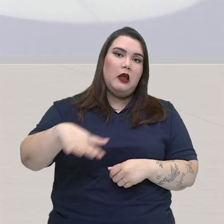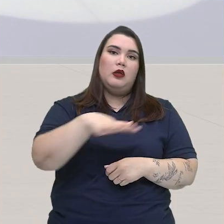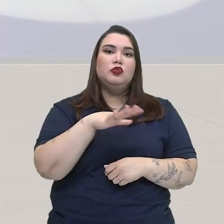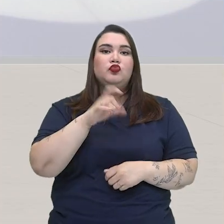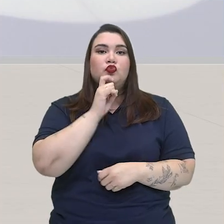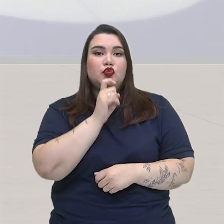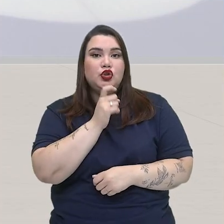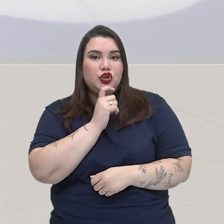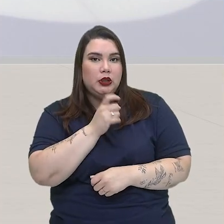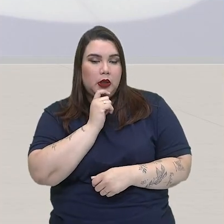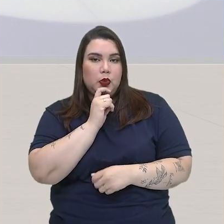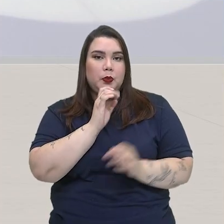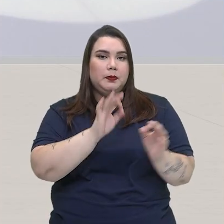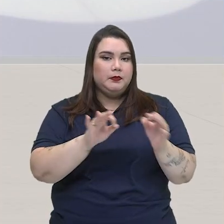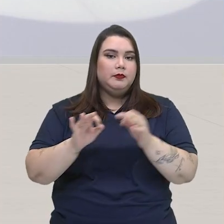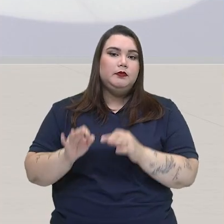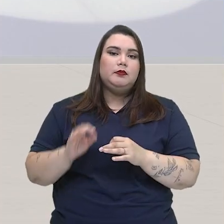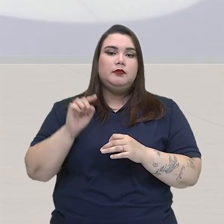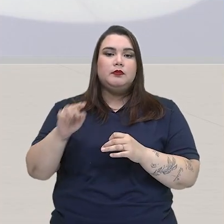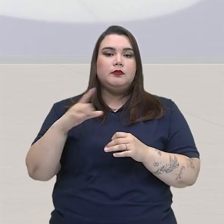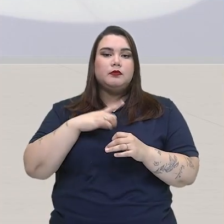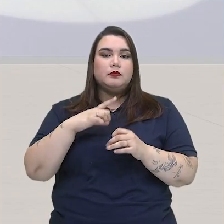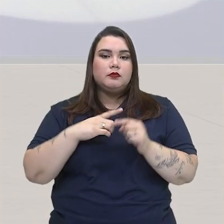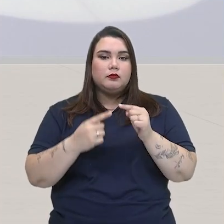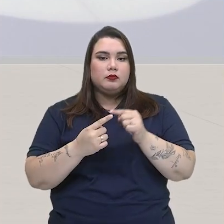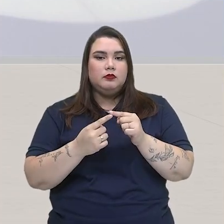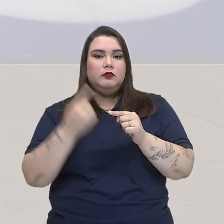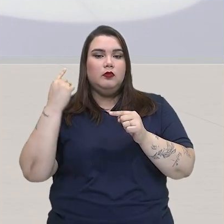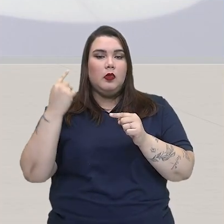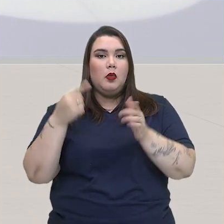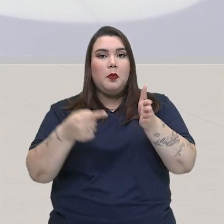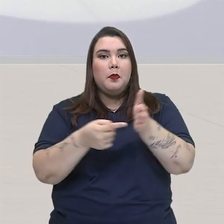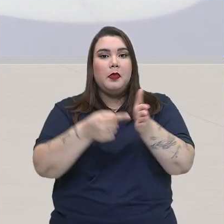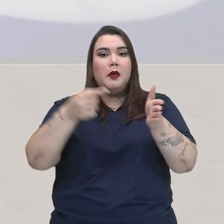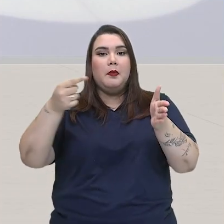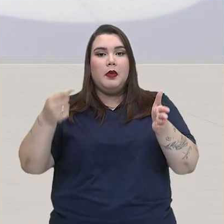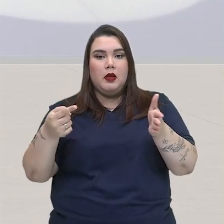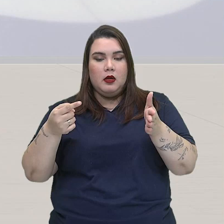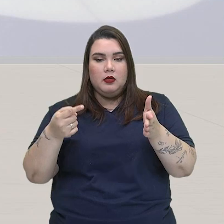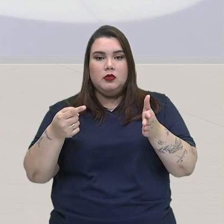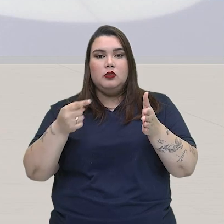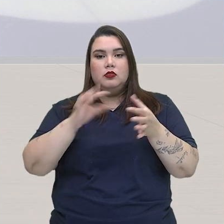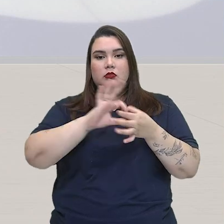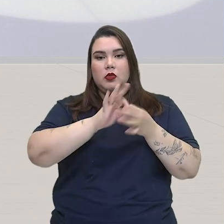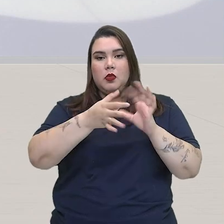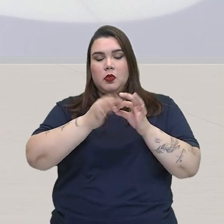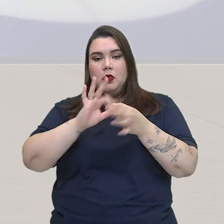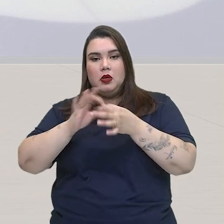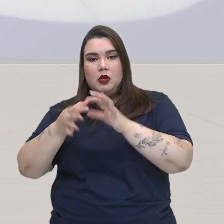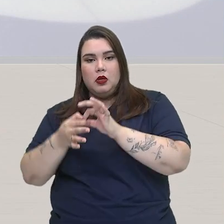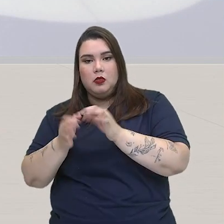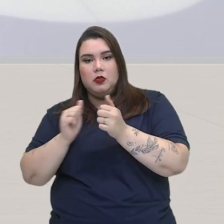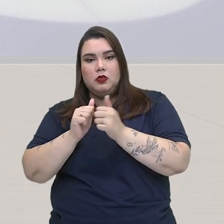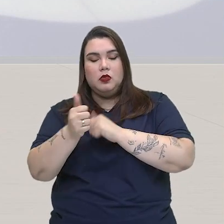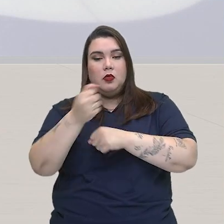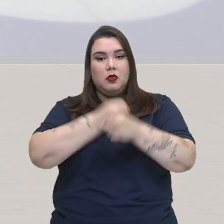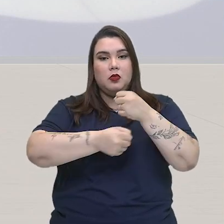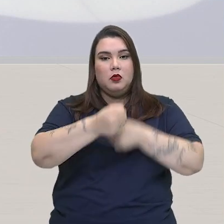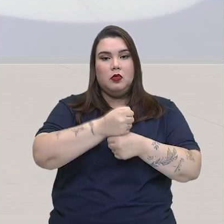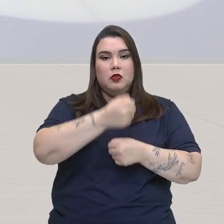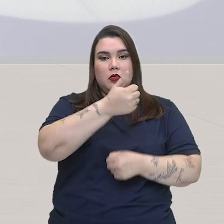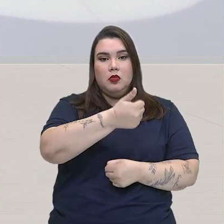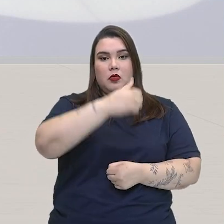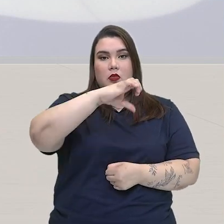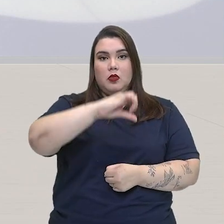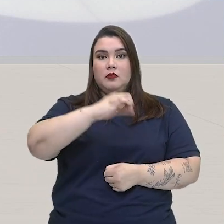está desde a primeira edição nos Jogos Olímpicos de Inverno, lá em 1924, em